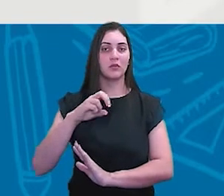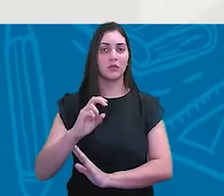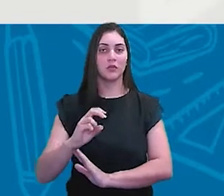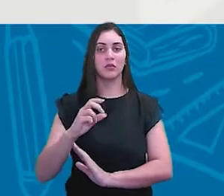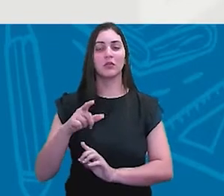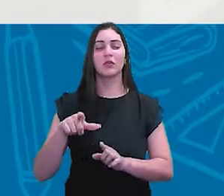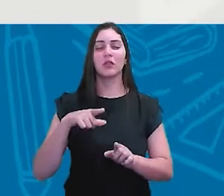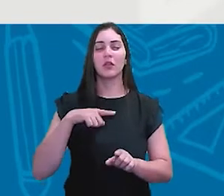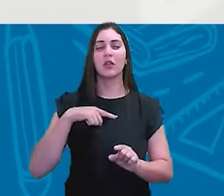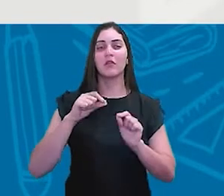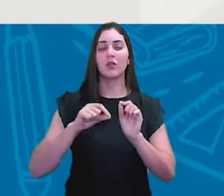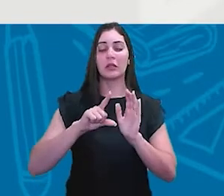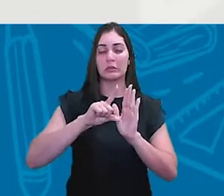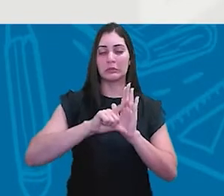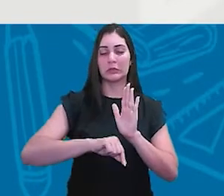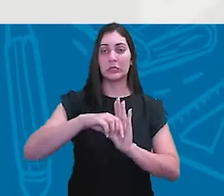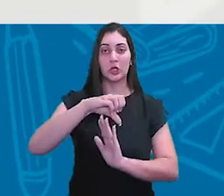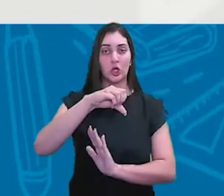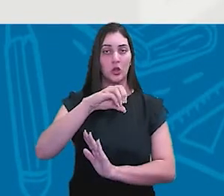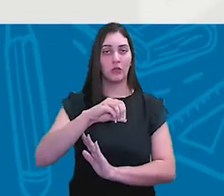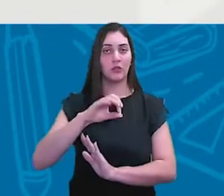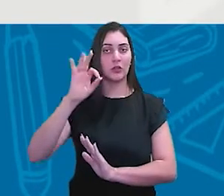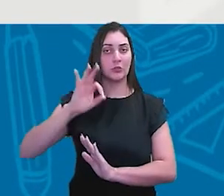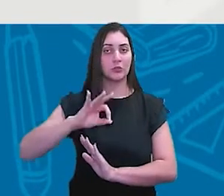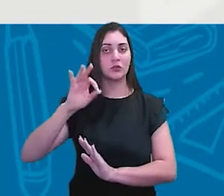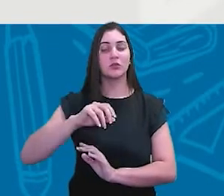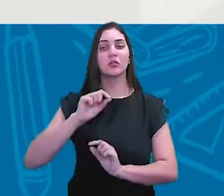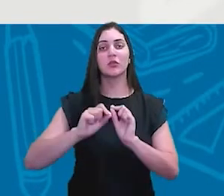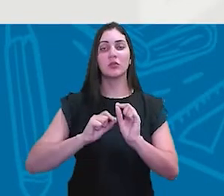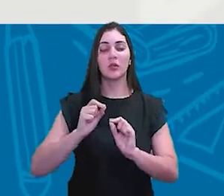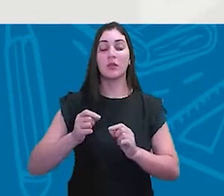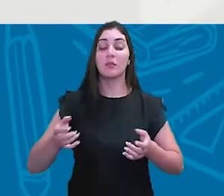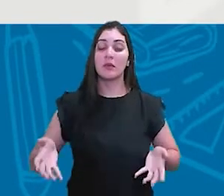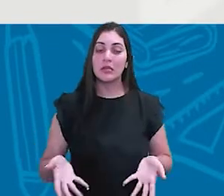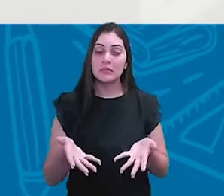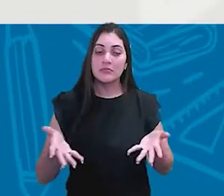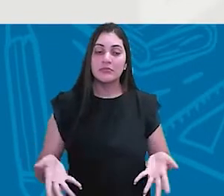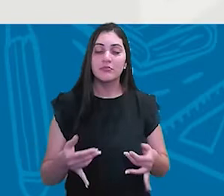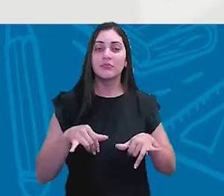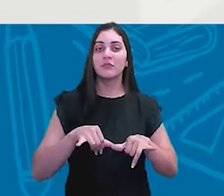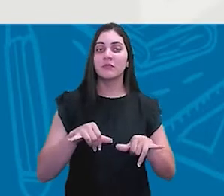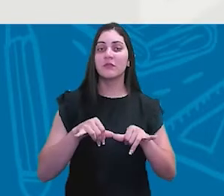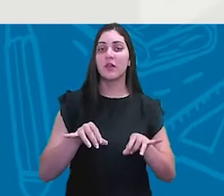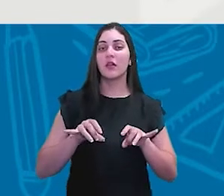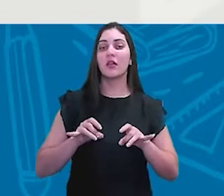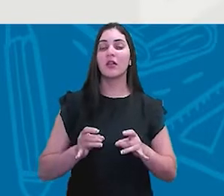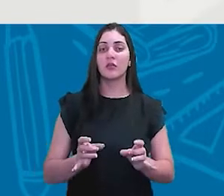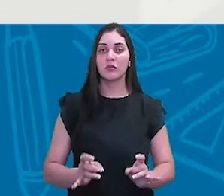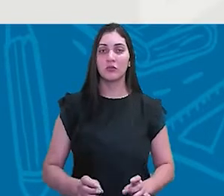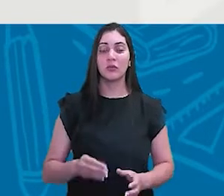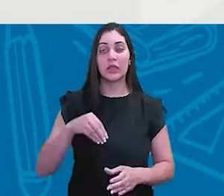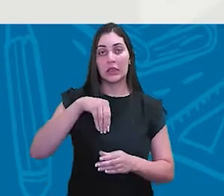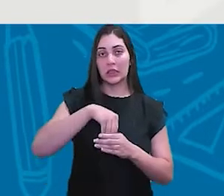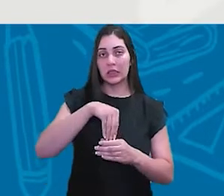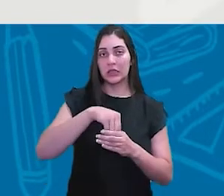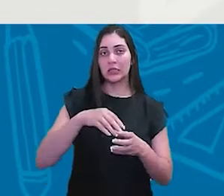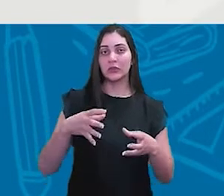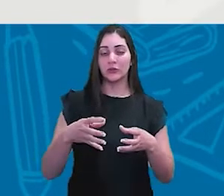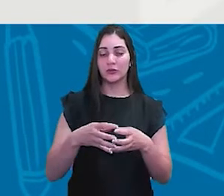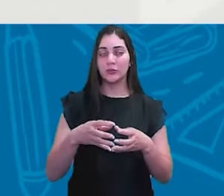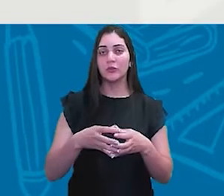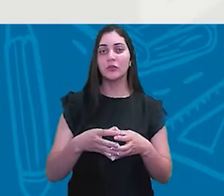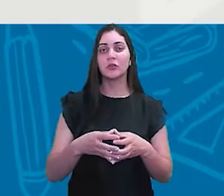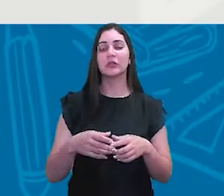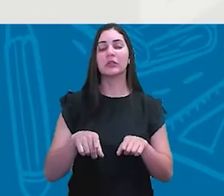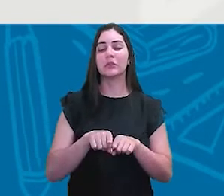redução de 90%, né, de importações para incentivar o comércio dentro do bloco, para